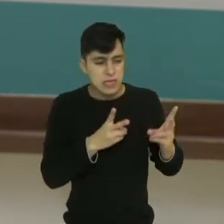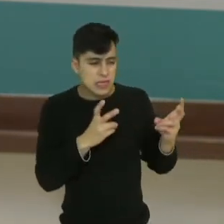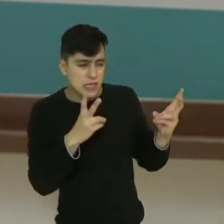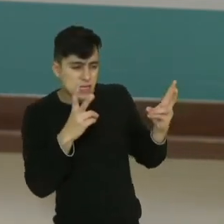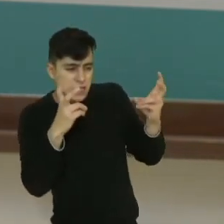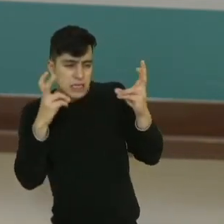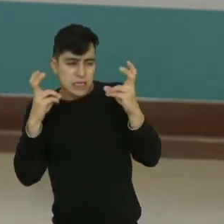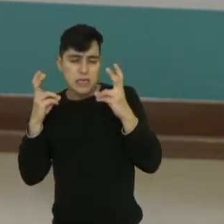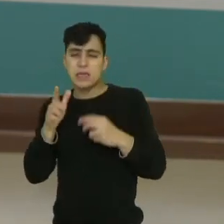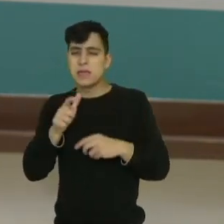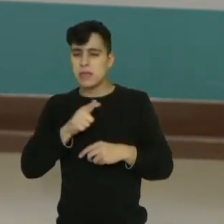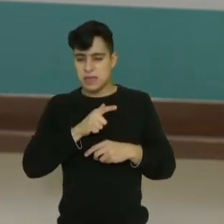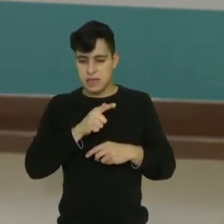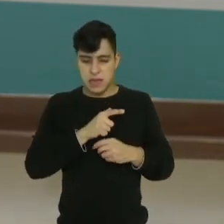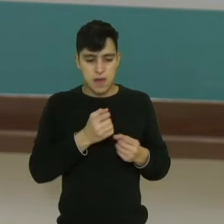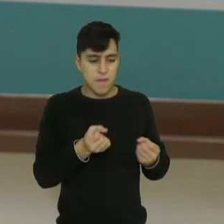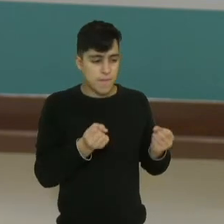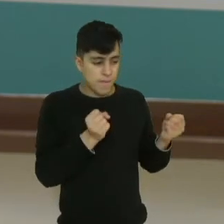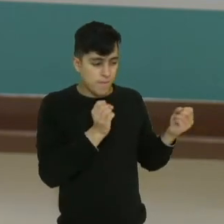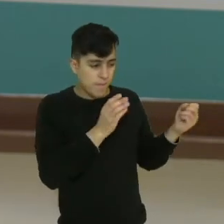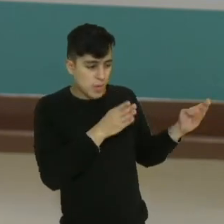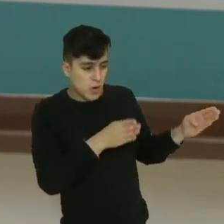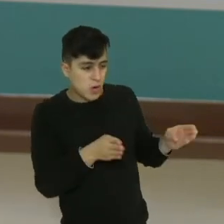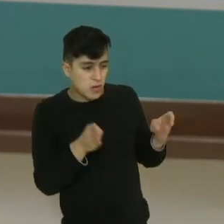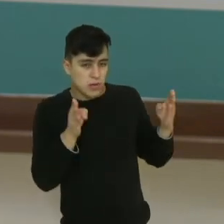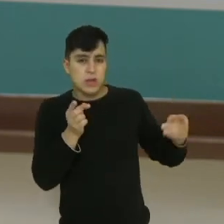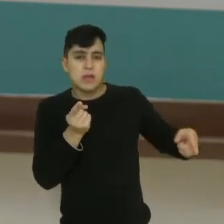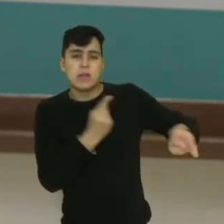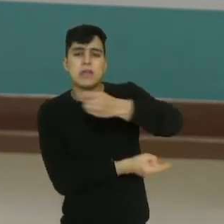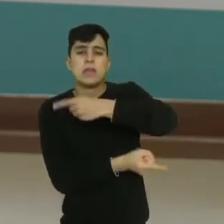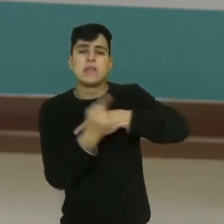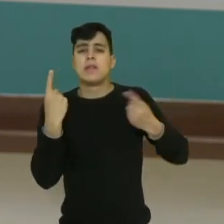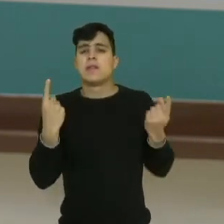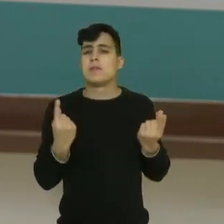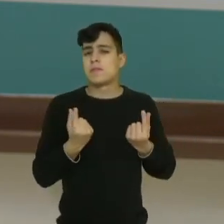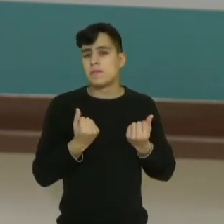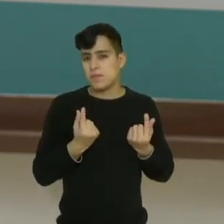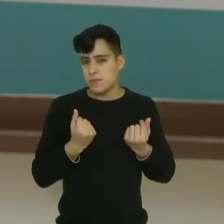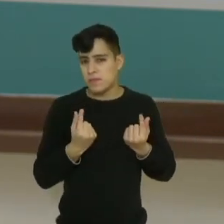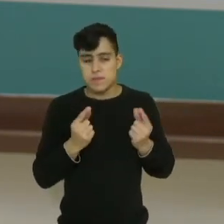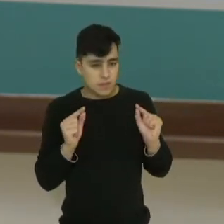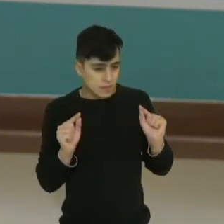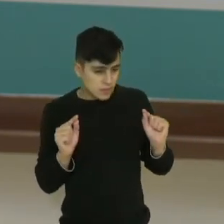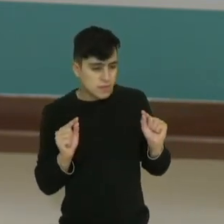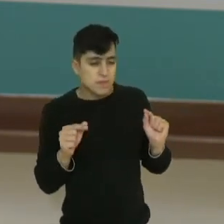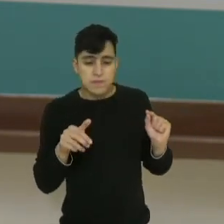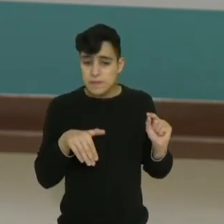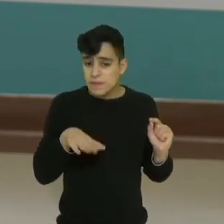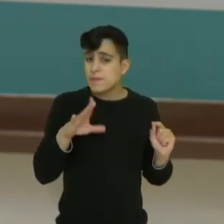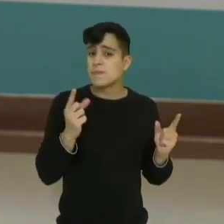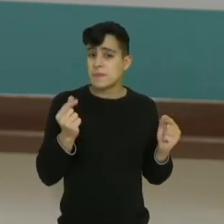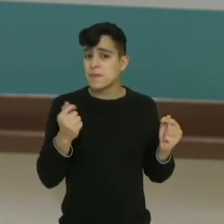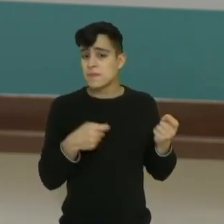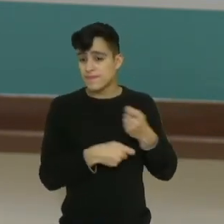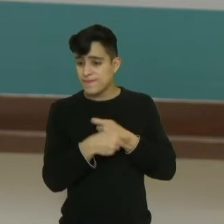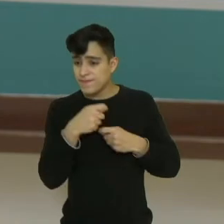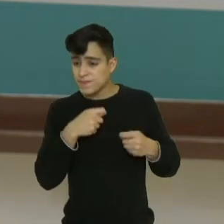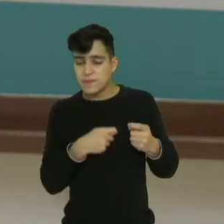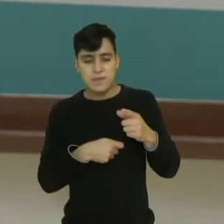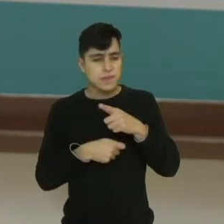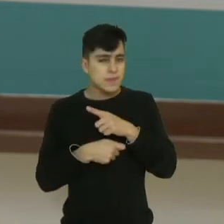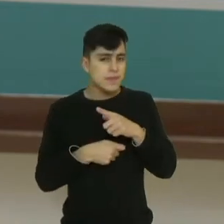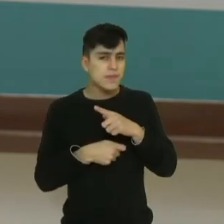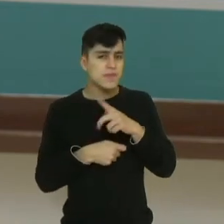atrelamento entre produção e circulação financeira. O dinheiro começa a circular mais, começa a haver